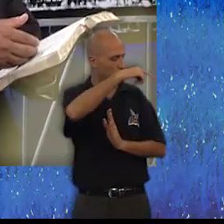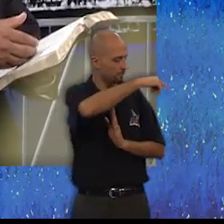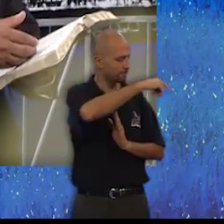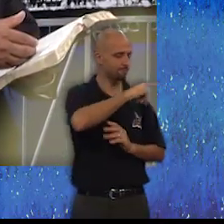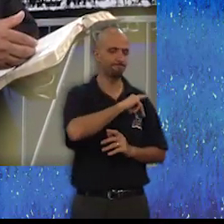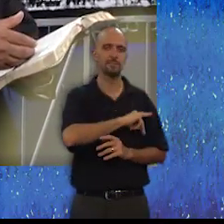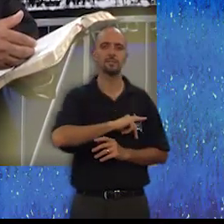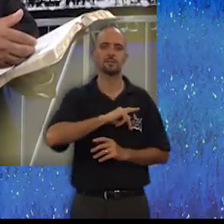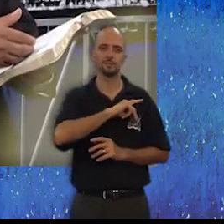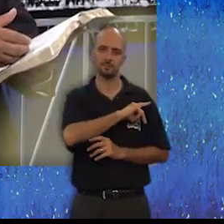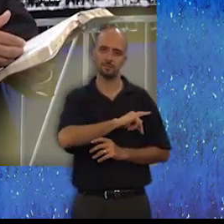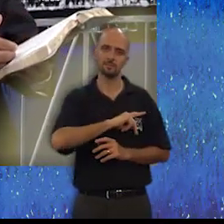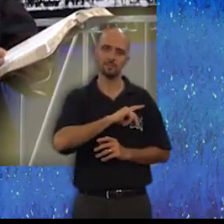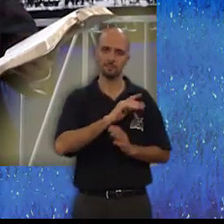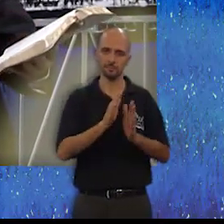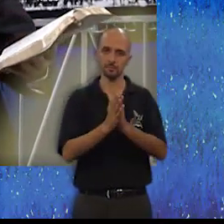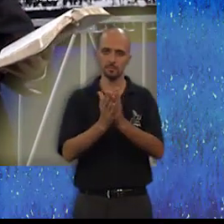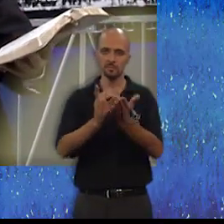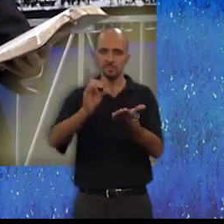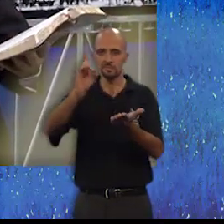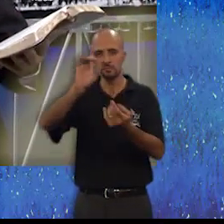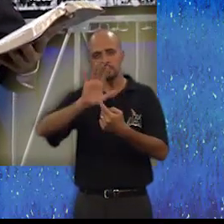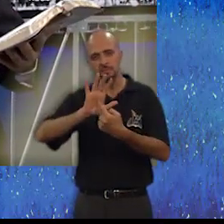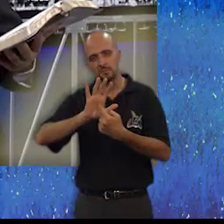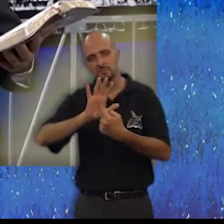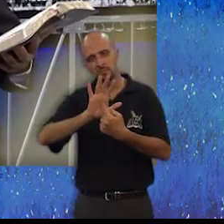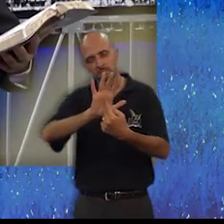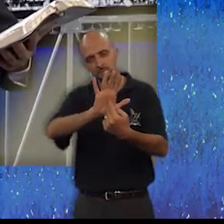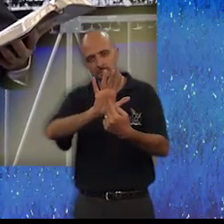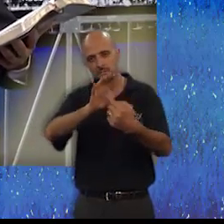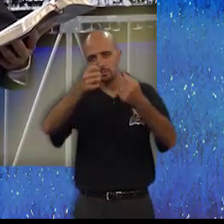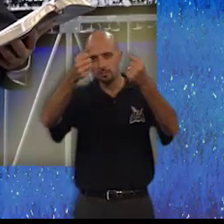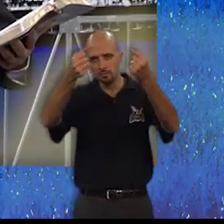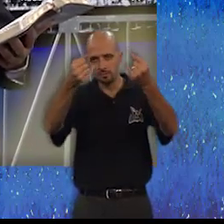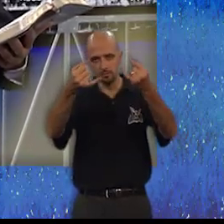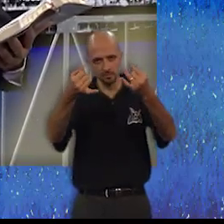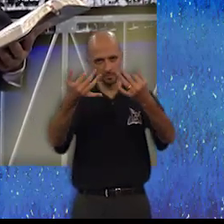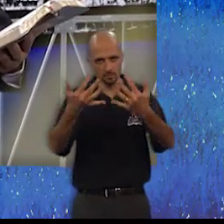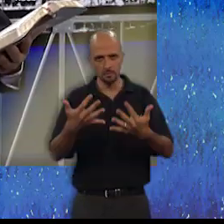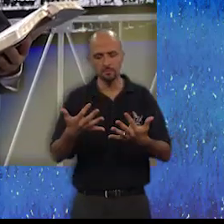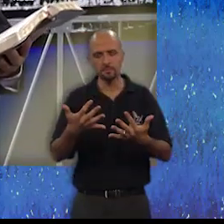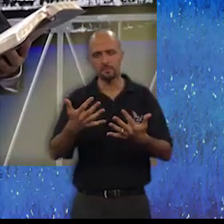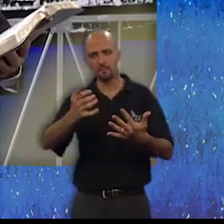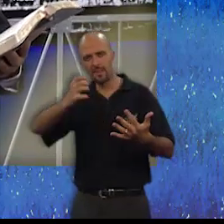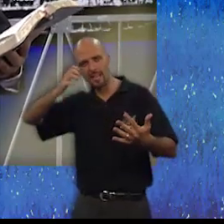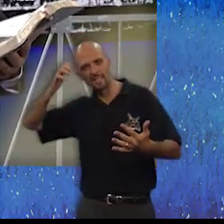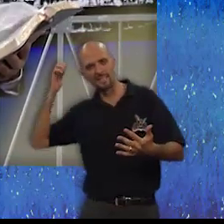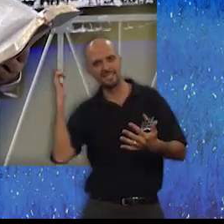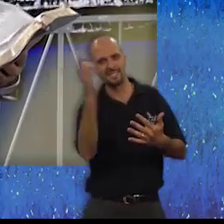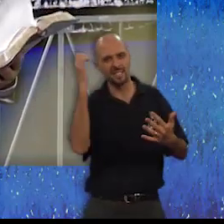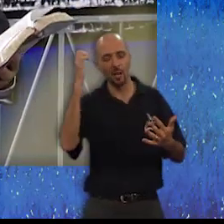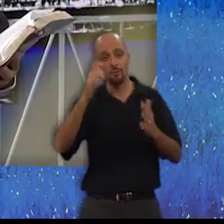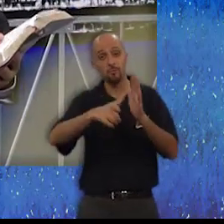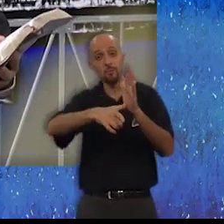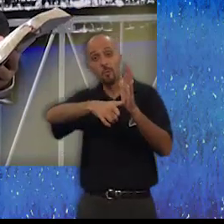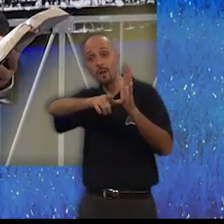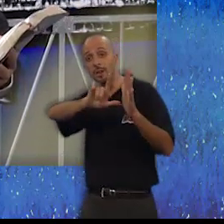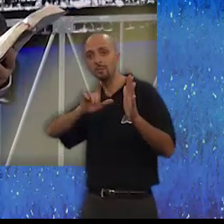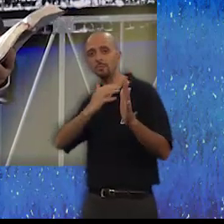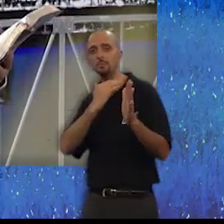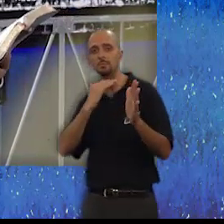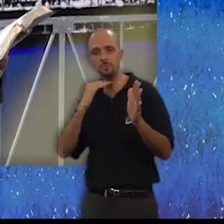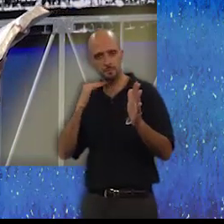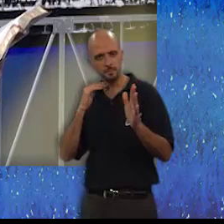até o versículo 54, quando narra a morte de Estevão, você vai perceber